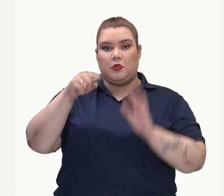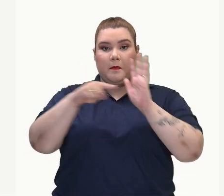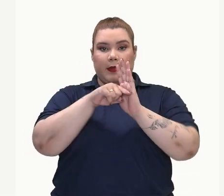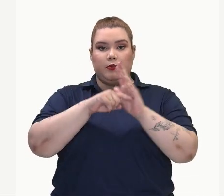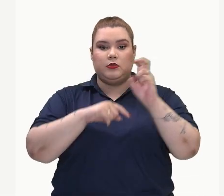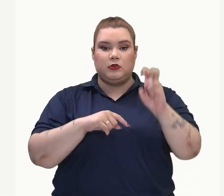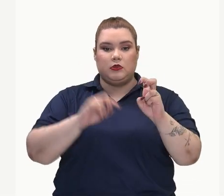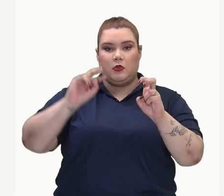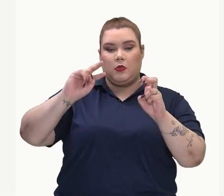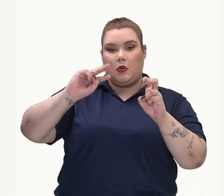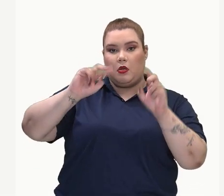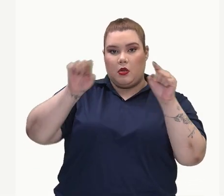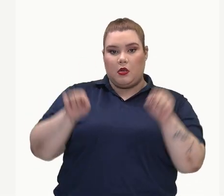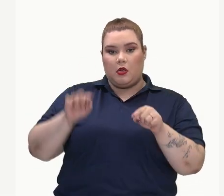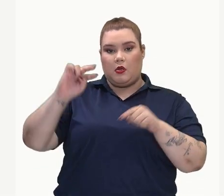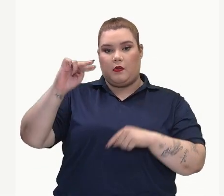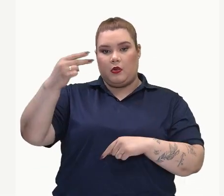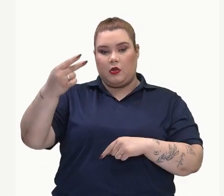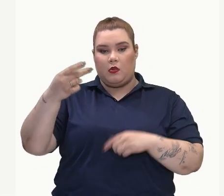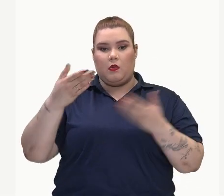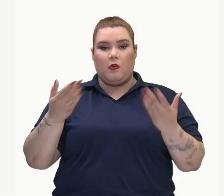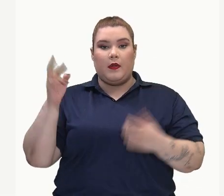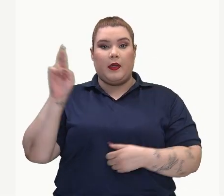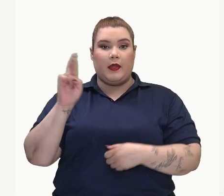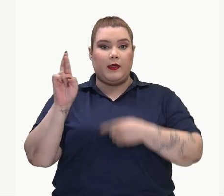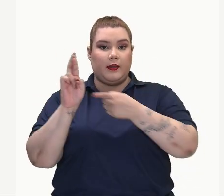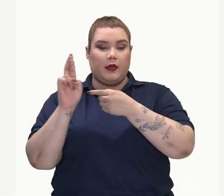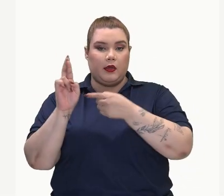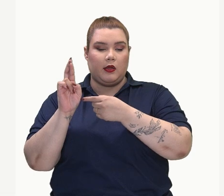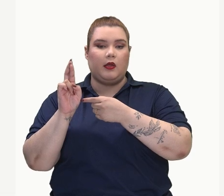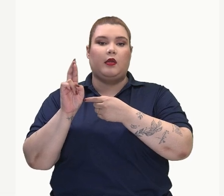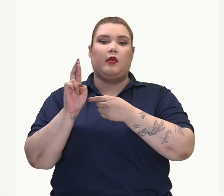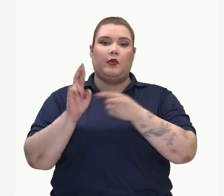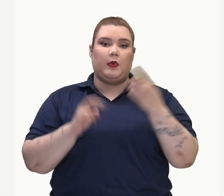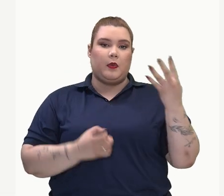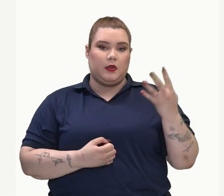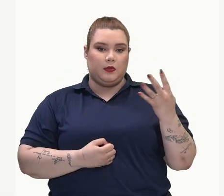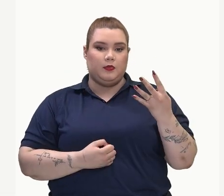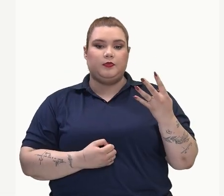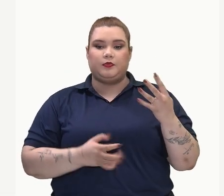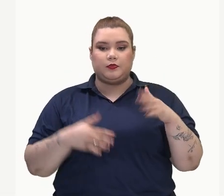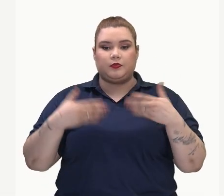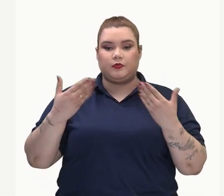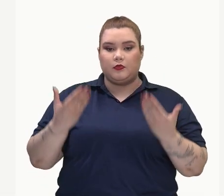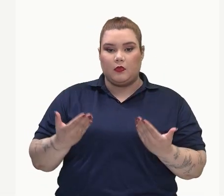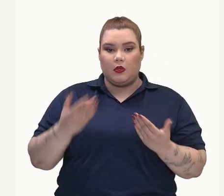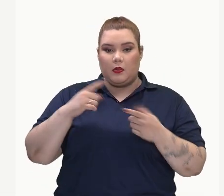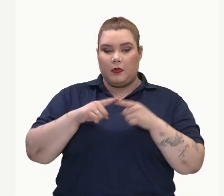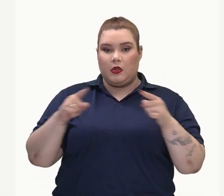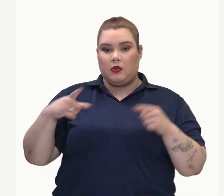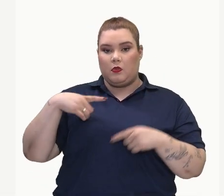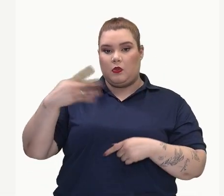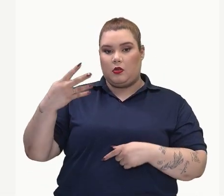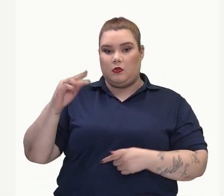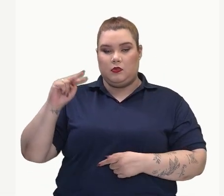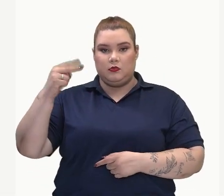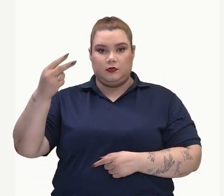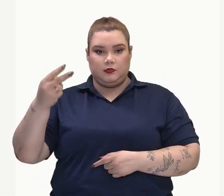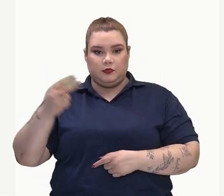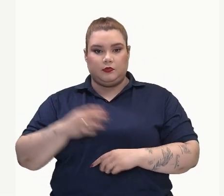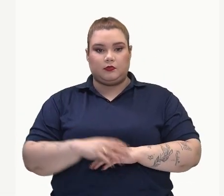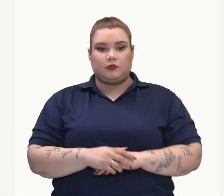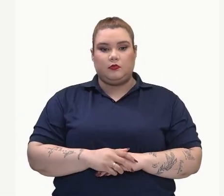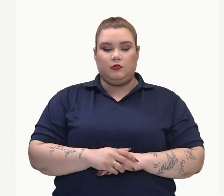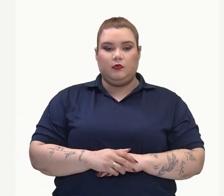quadrado. Isso igual a r ao quadrado. Quanto é que vale o r? O r vale 4, mas está elevado ao quadrado. Então, nós